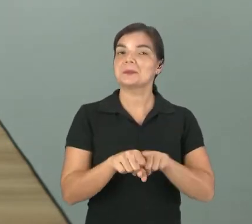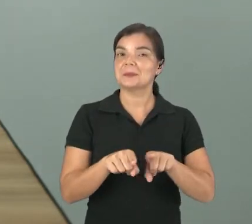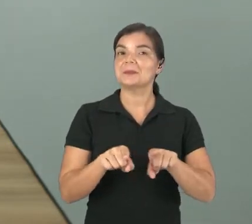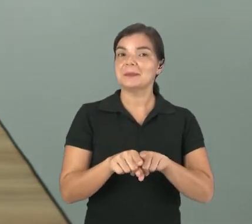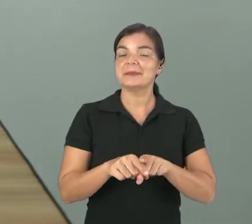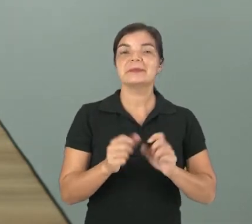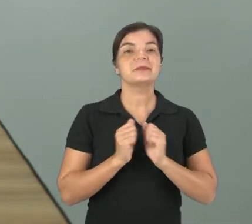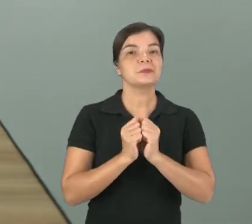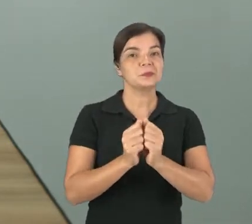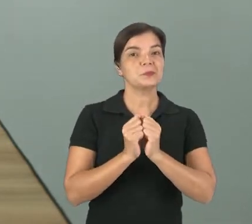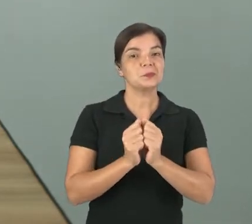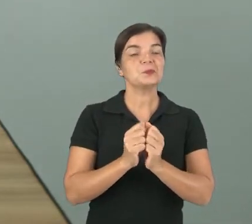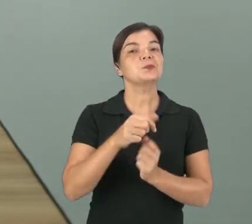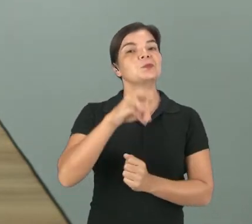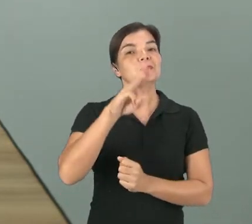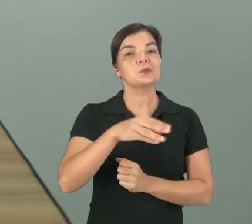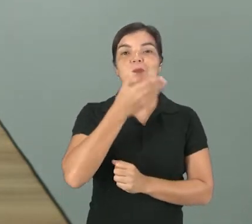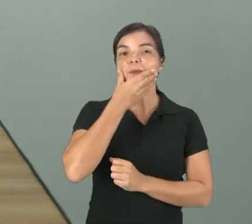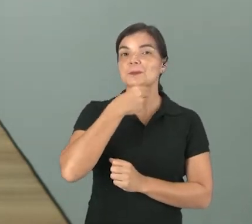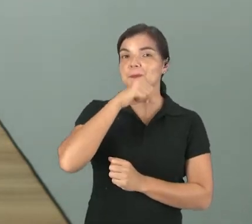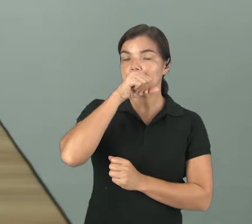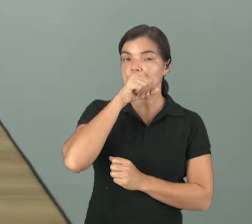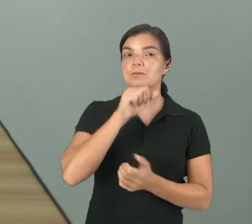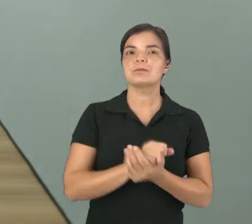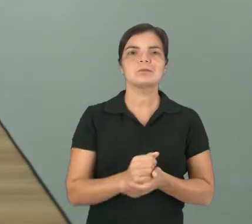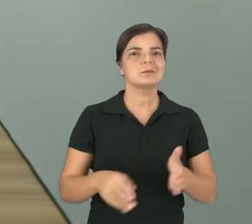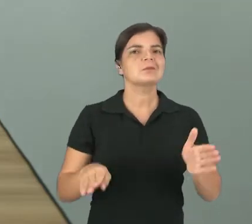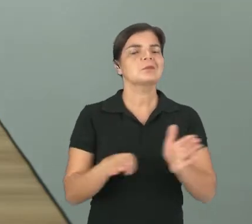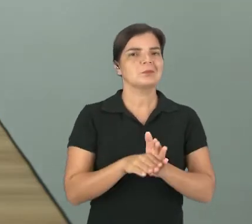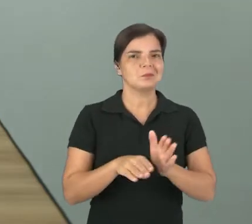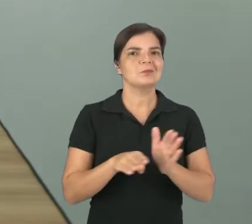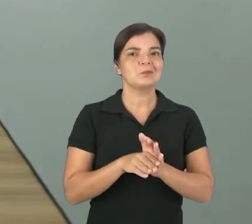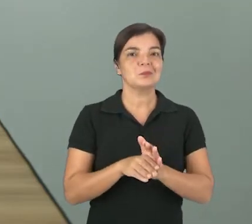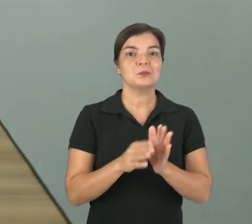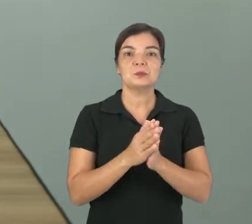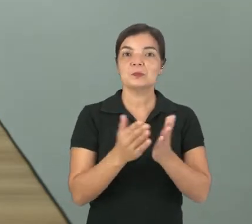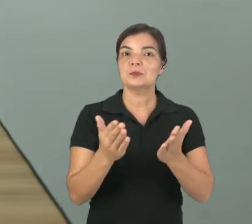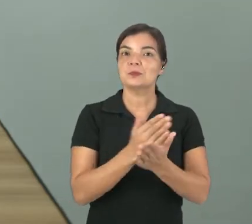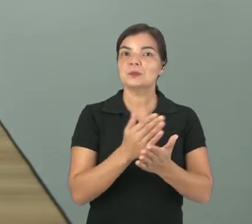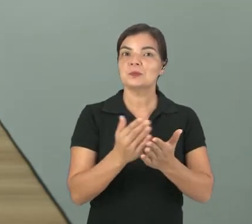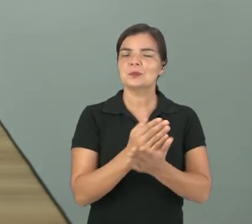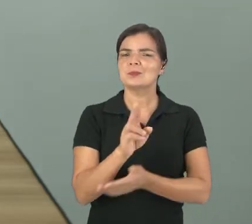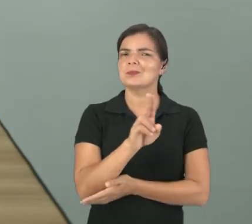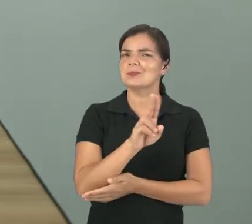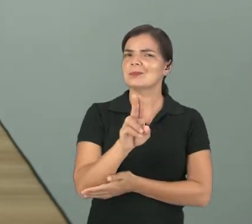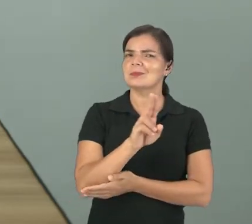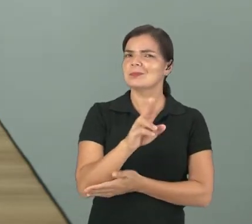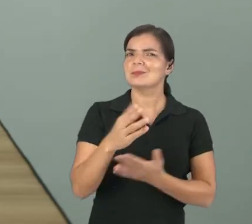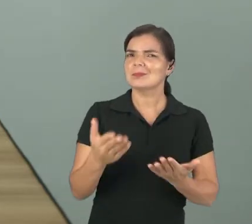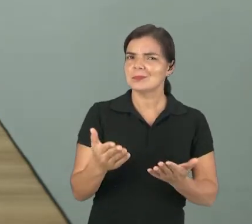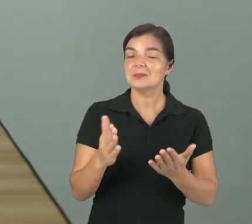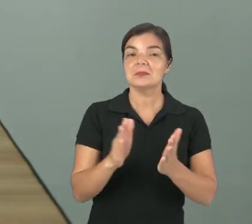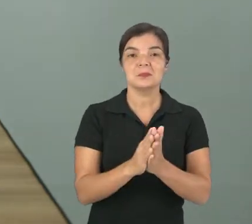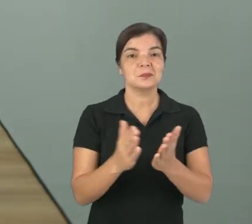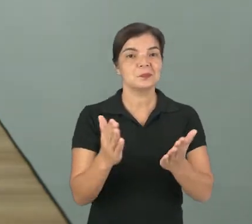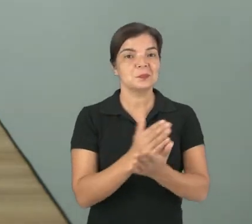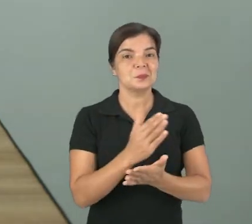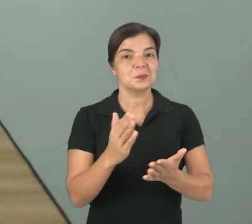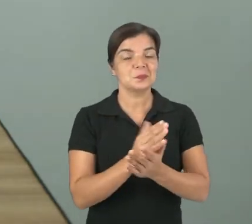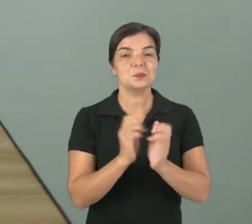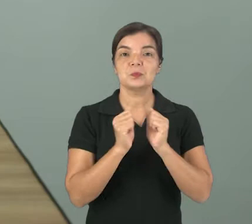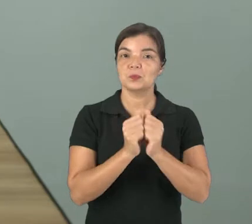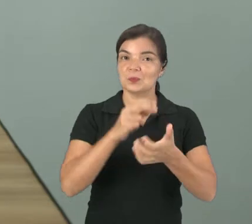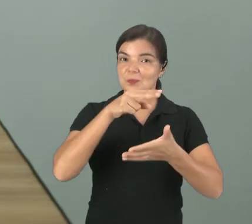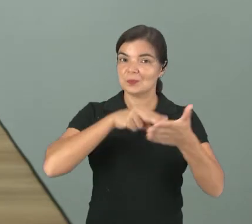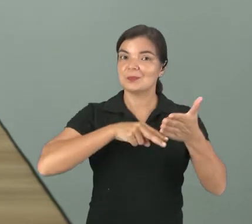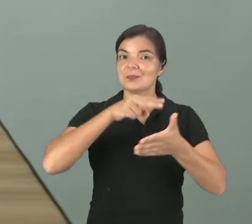verdade, acompanhada de alguém, do seu pai, e ele chega de posse de um livro. Qual é mesmo o livro que aquela criança lê junto com seu